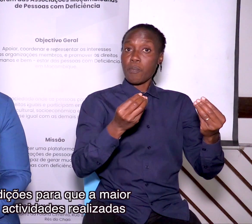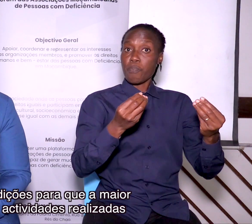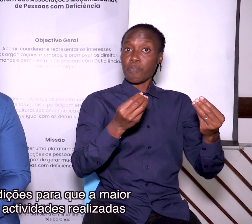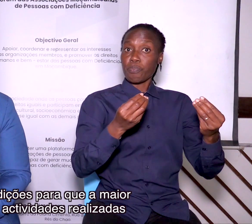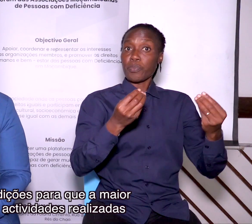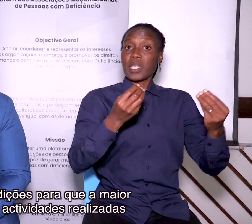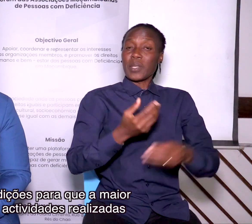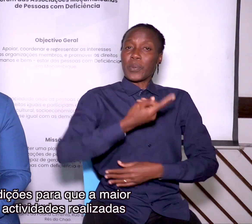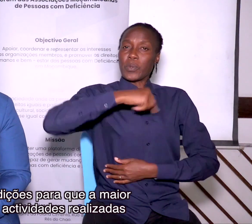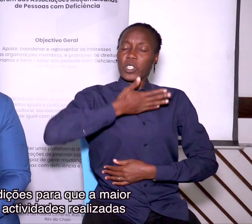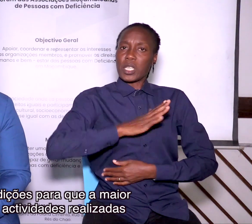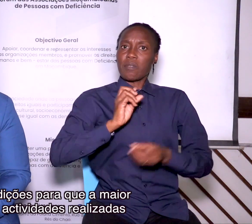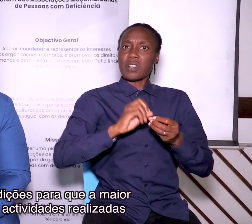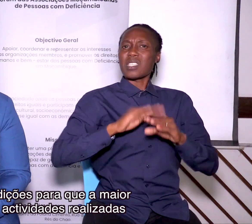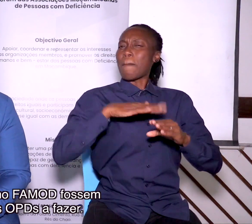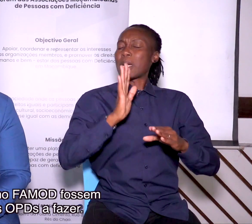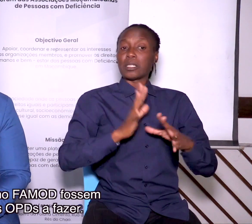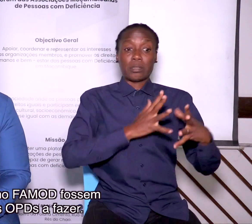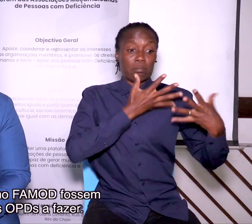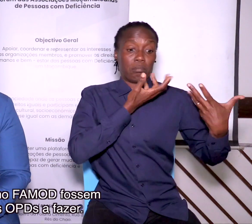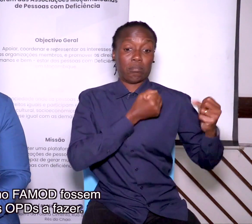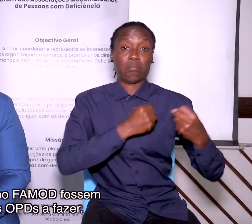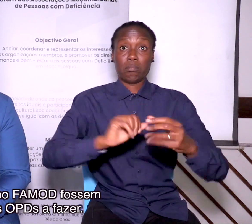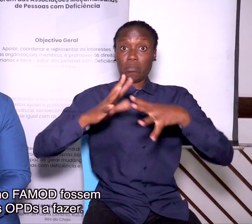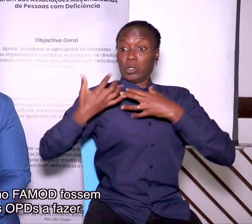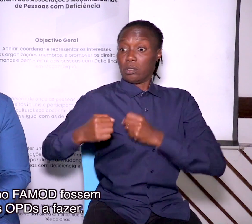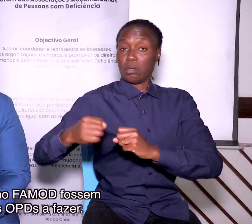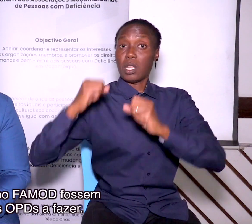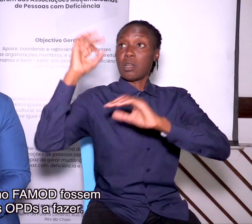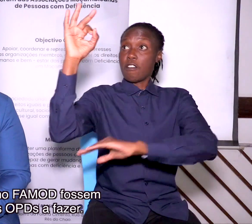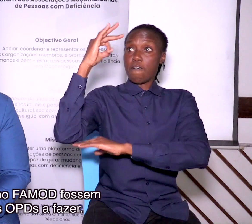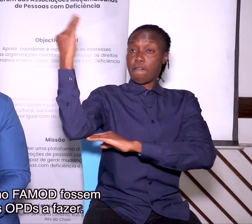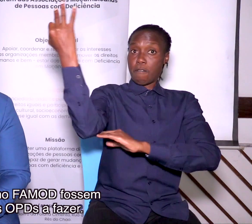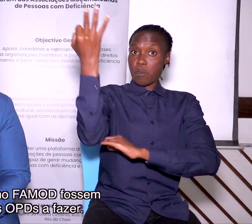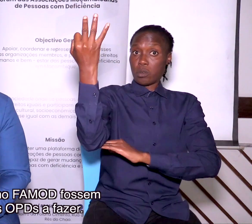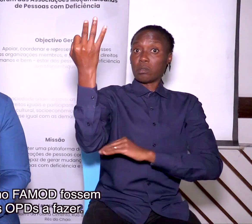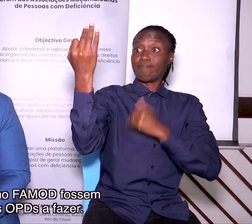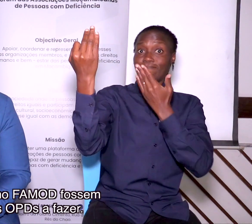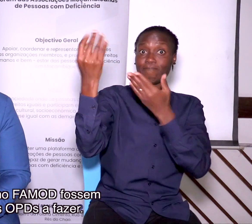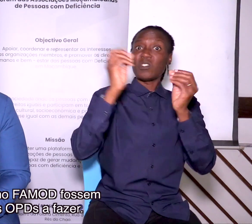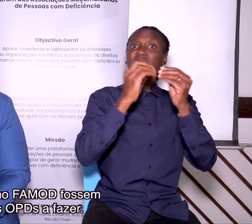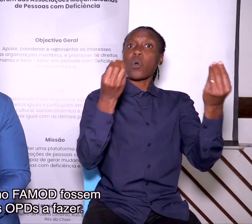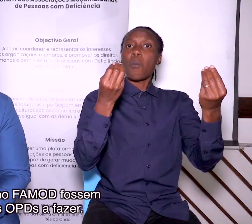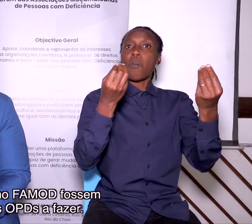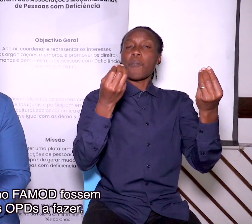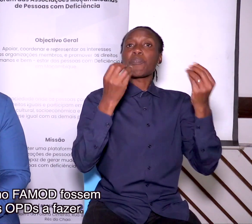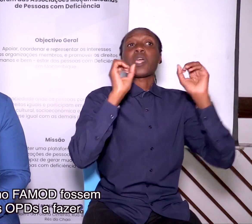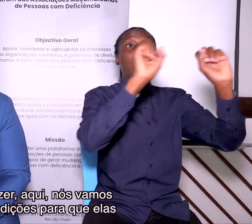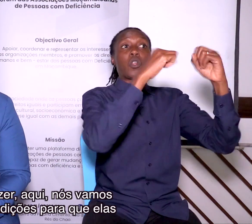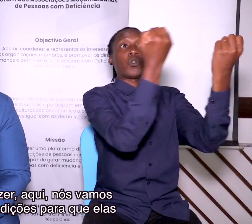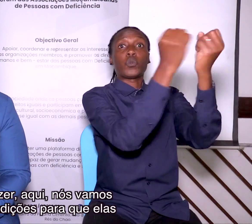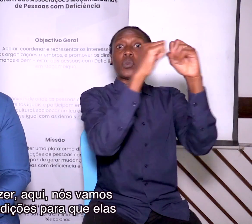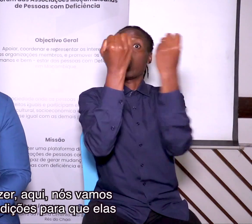tudo, a maior parte das atividades realizadas aqui no FAMOD fossem as OPDs a